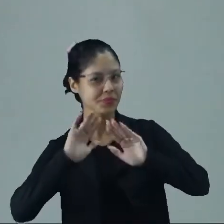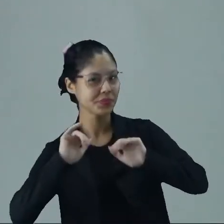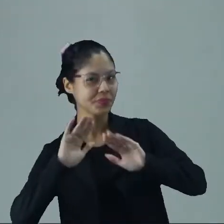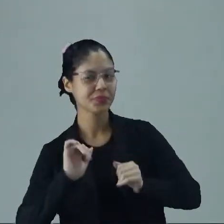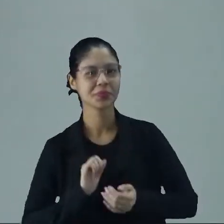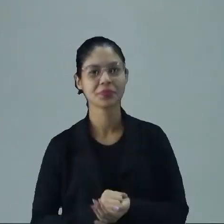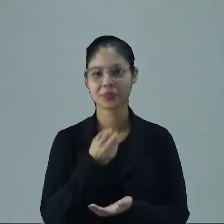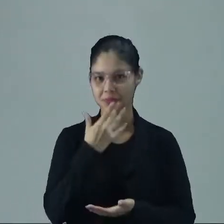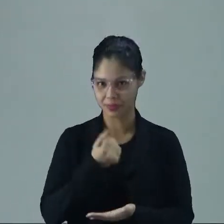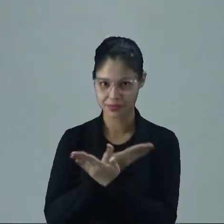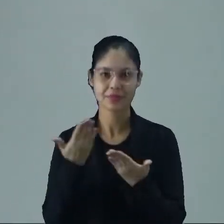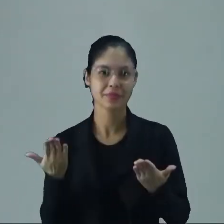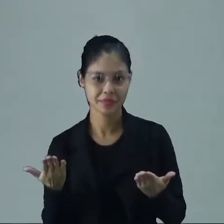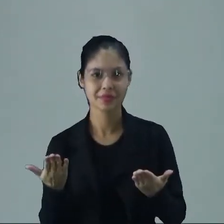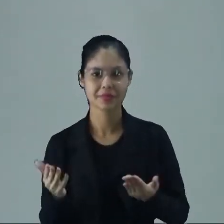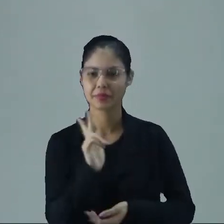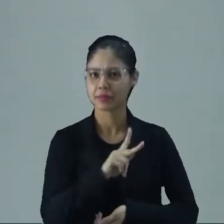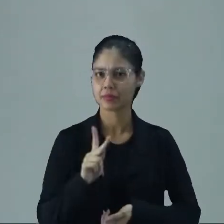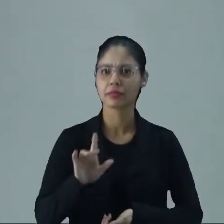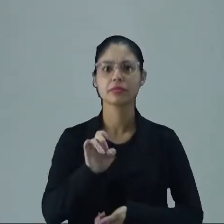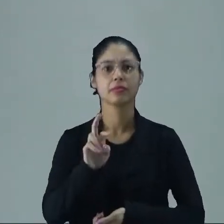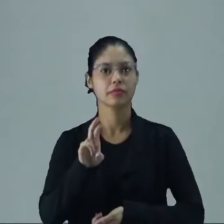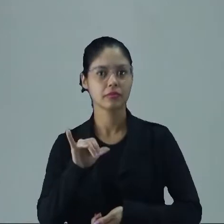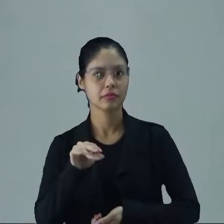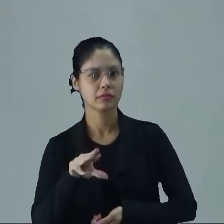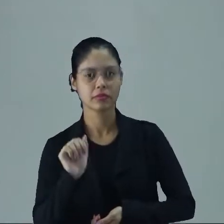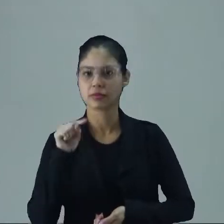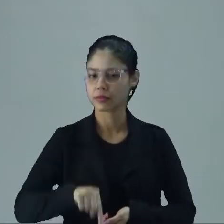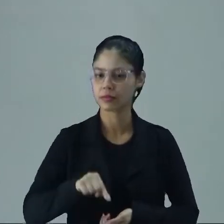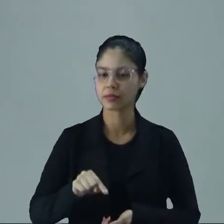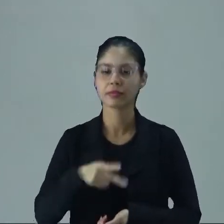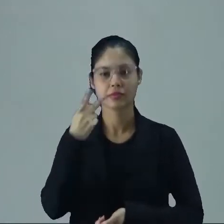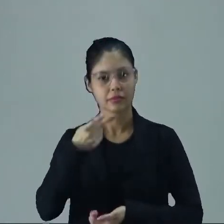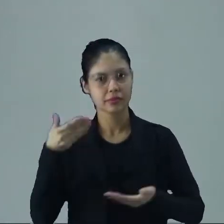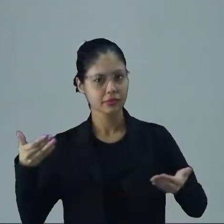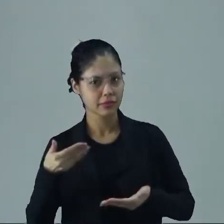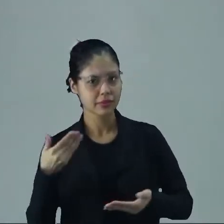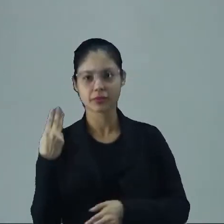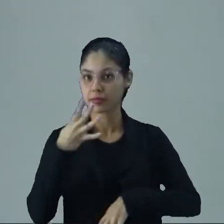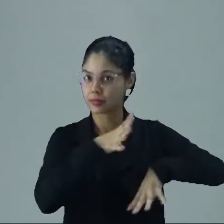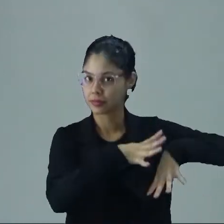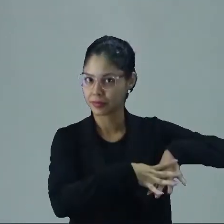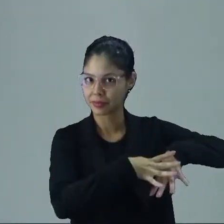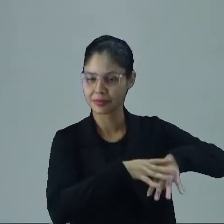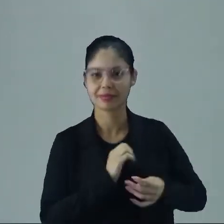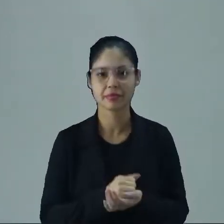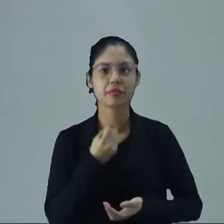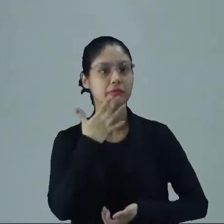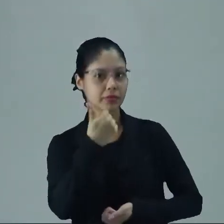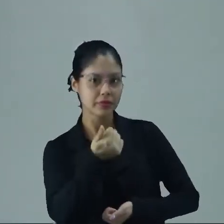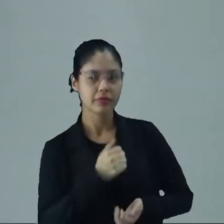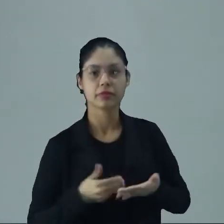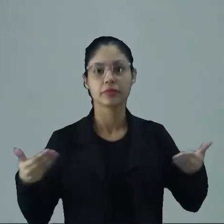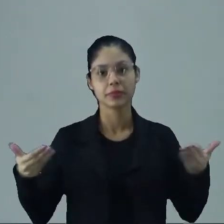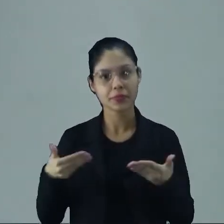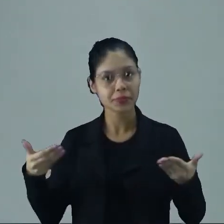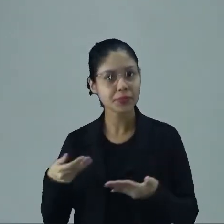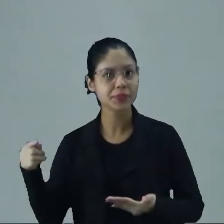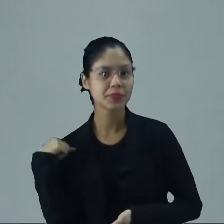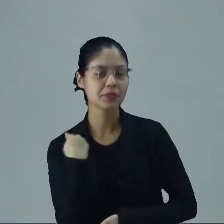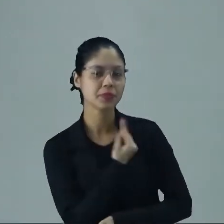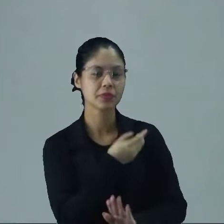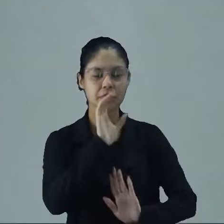Olá, olá, olá. E aí, tudo bem com você? Professor Emerson aqui. Vamos falar de matemática? E aí, como é que você está? Hoje